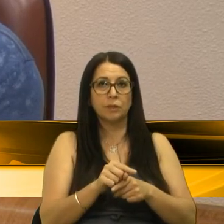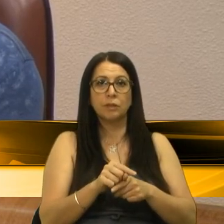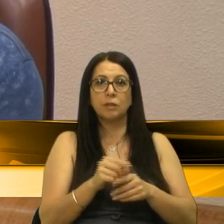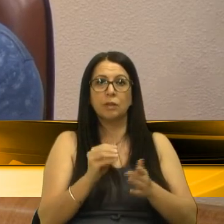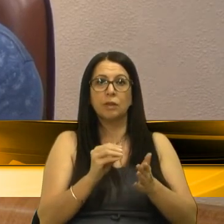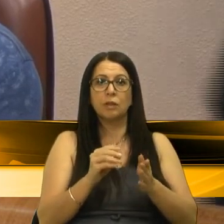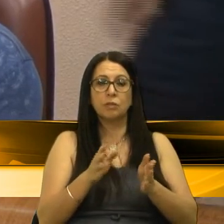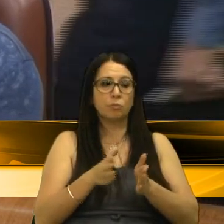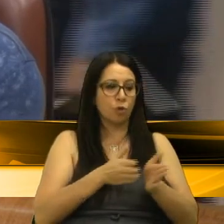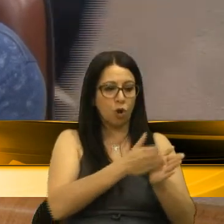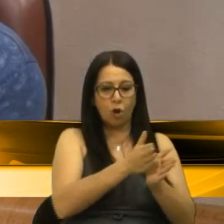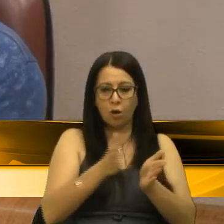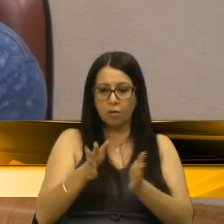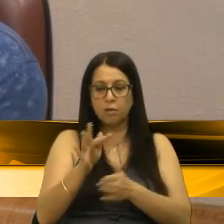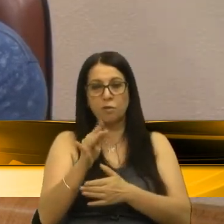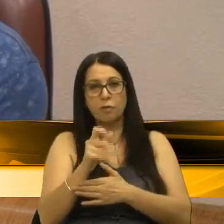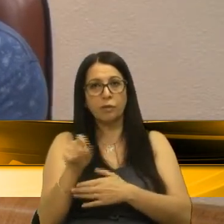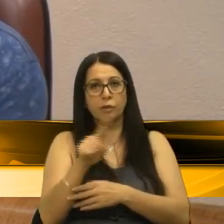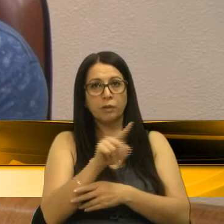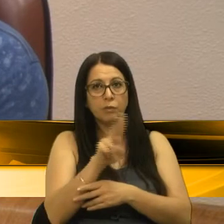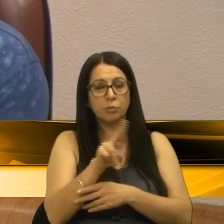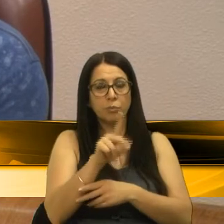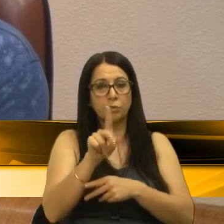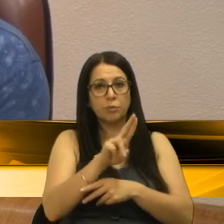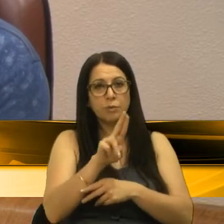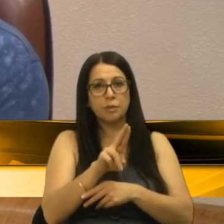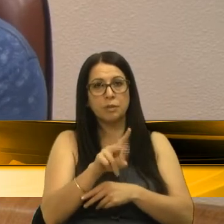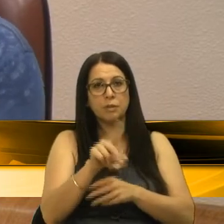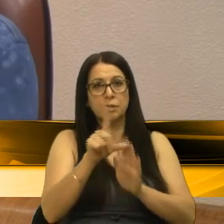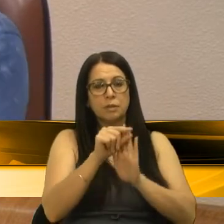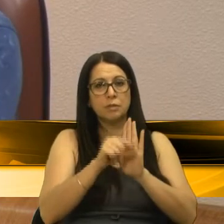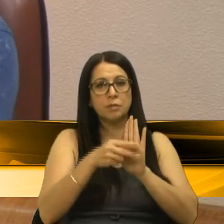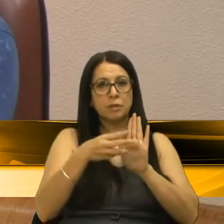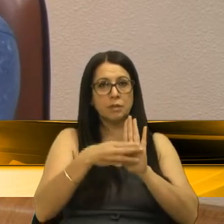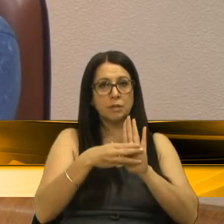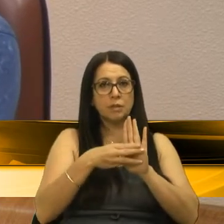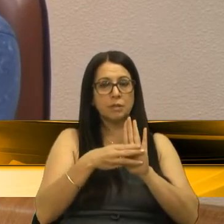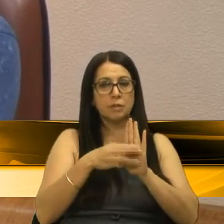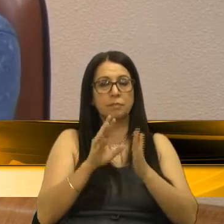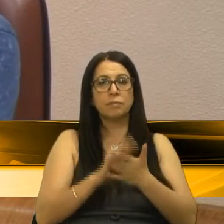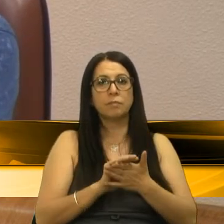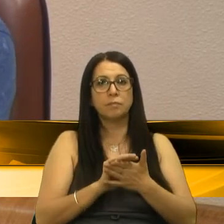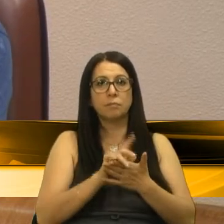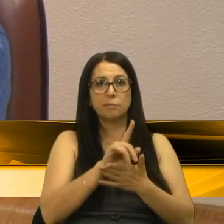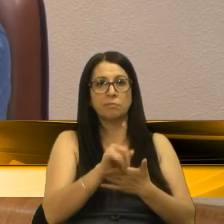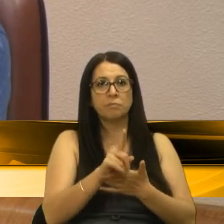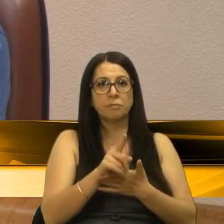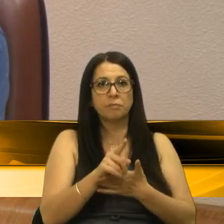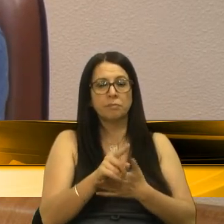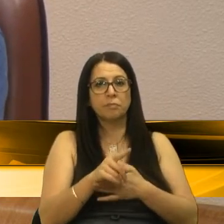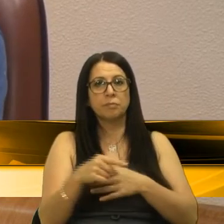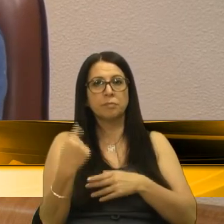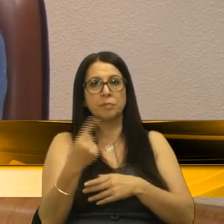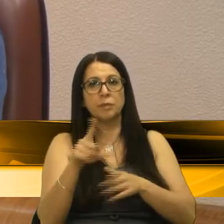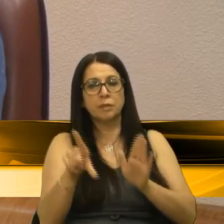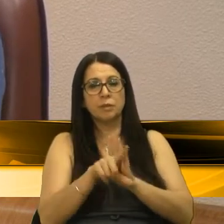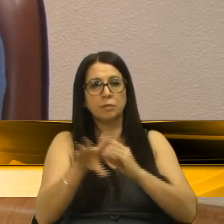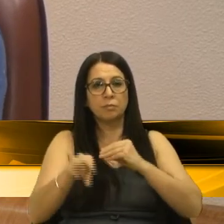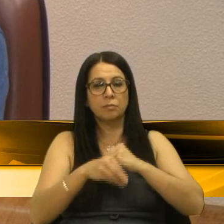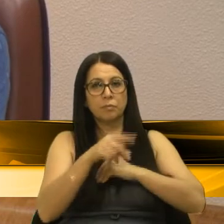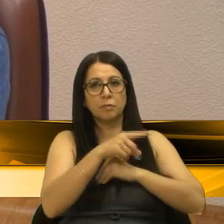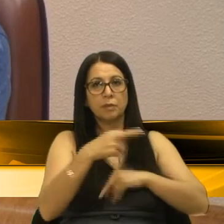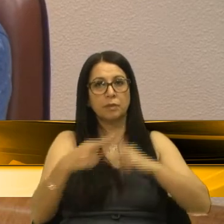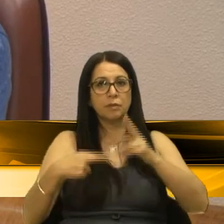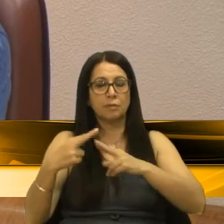e o acesso aos equipamentos de edificação utilizada. Se os terceiros, na hipótese de atividade secundária ou complementar implica pequena reforma, deverá